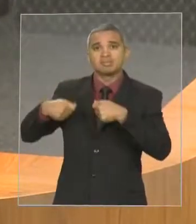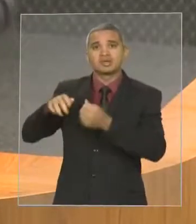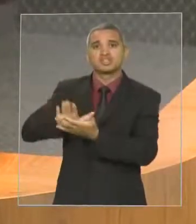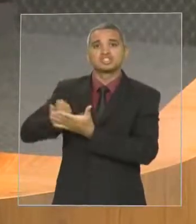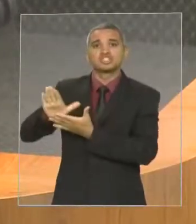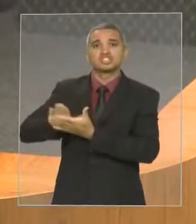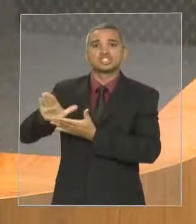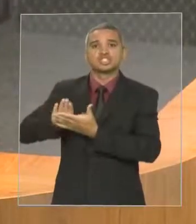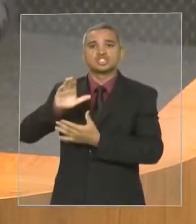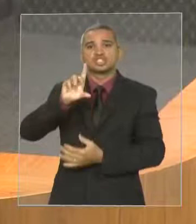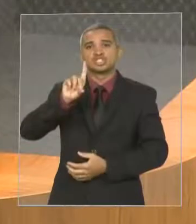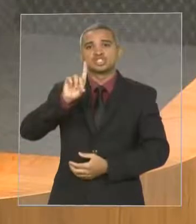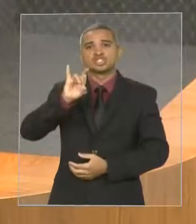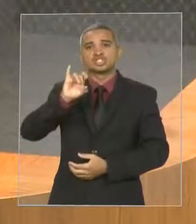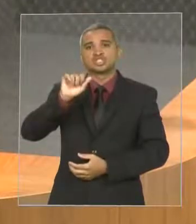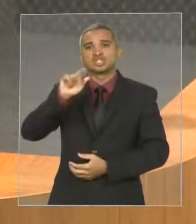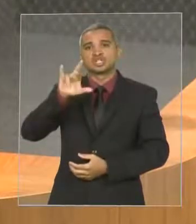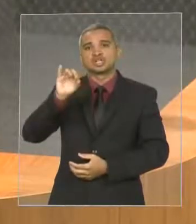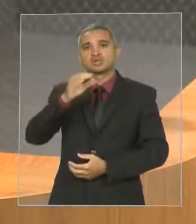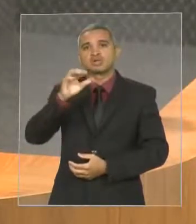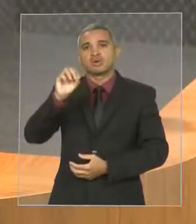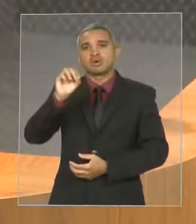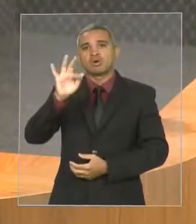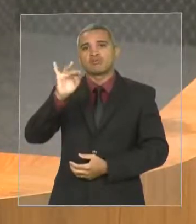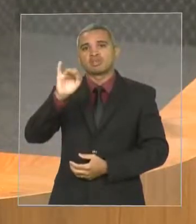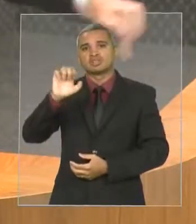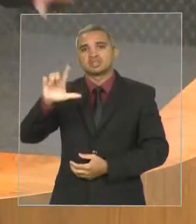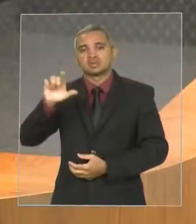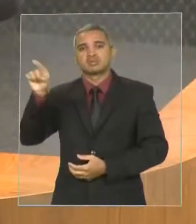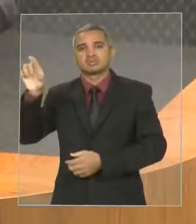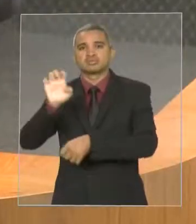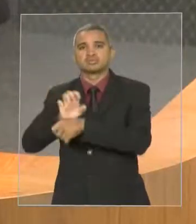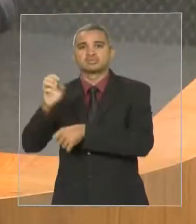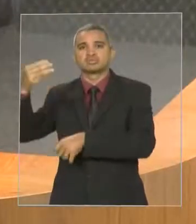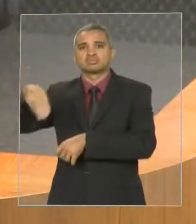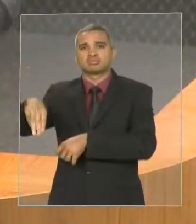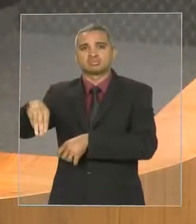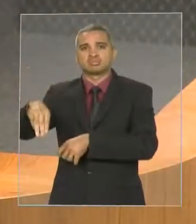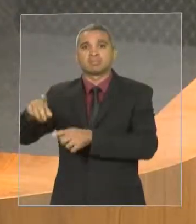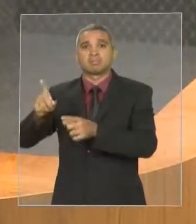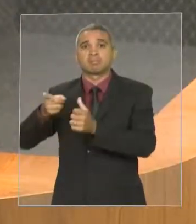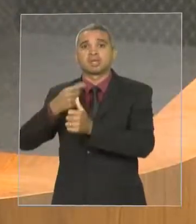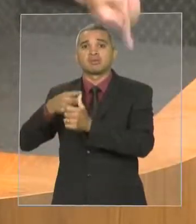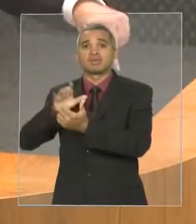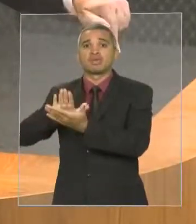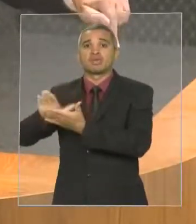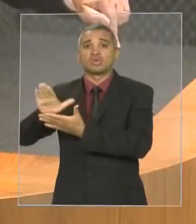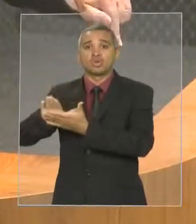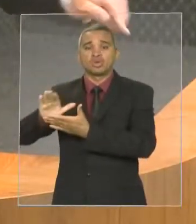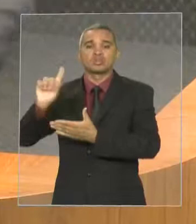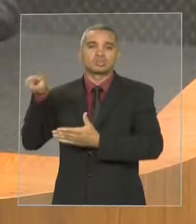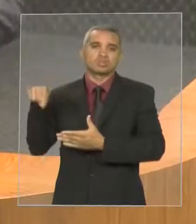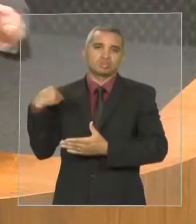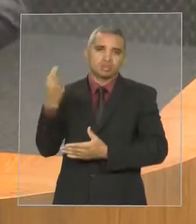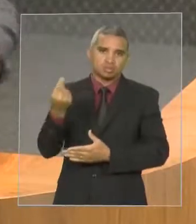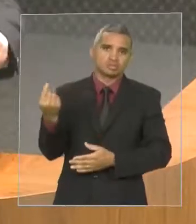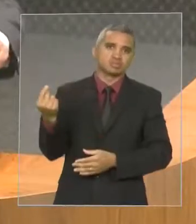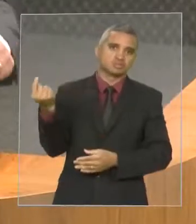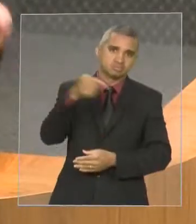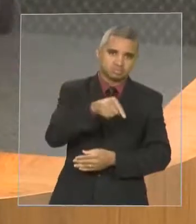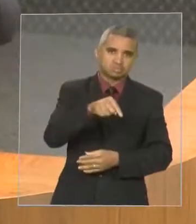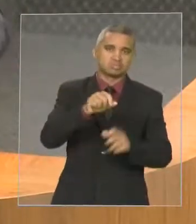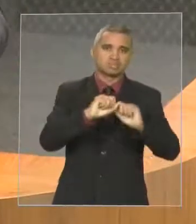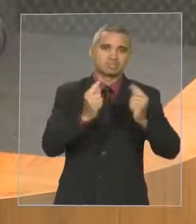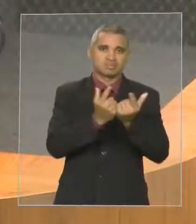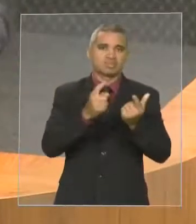Então o prazo passa a contar antes de chegar nesta Casa. Muitas das medidas provisórias que chegam aqui, nenhum deputado